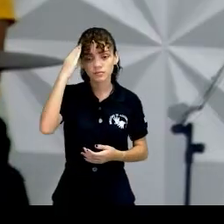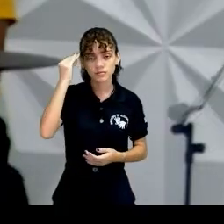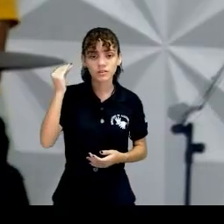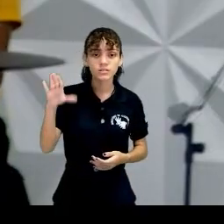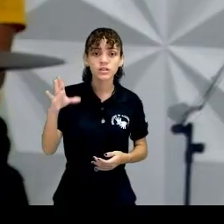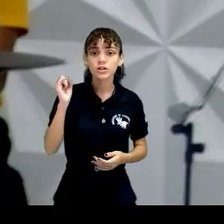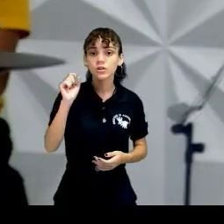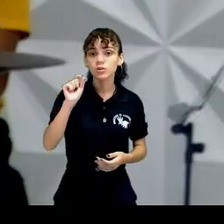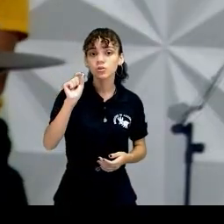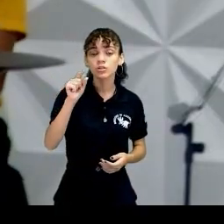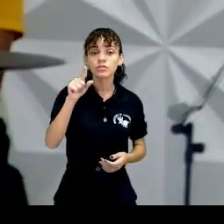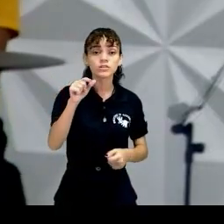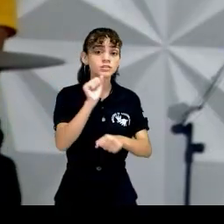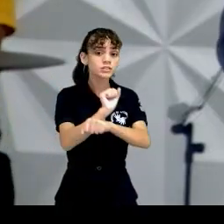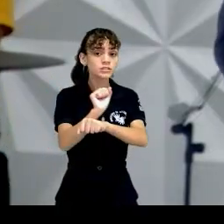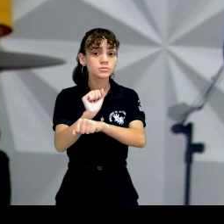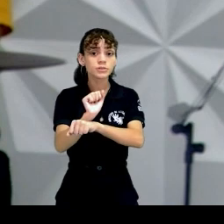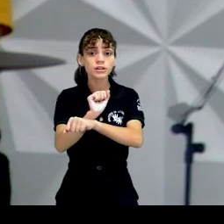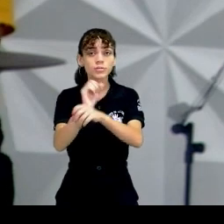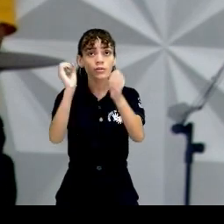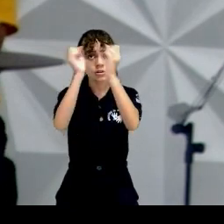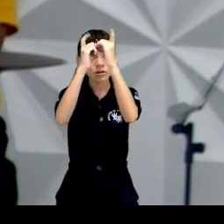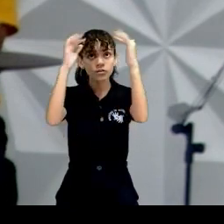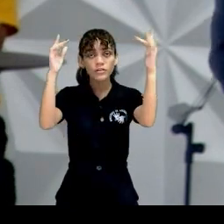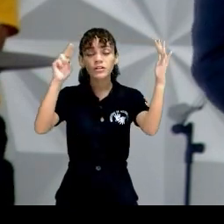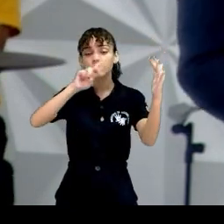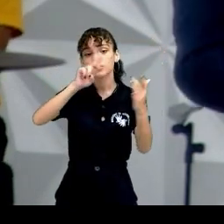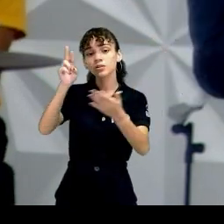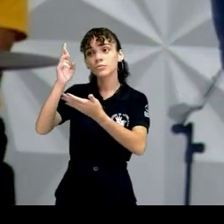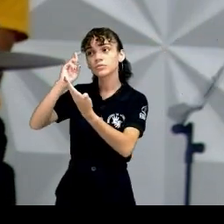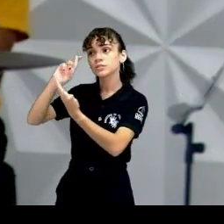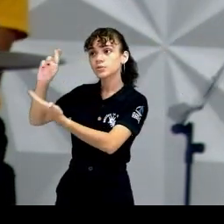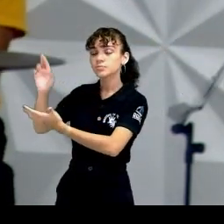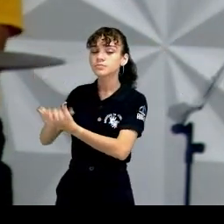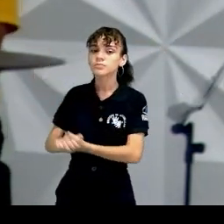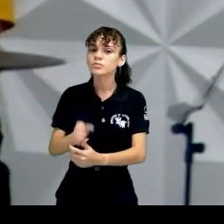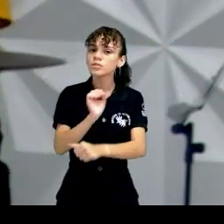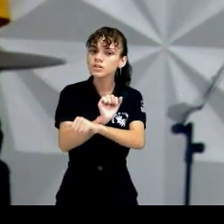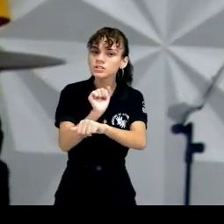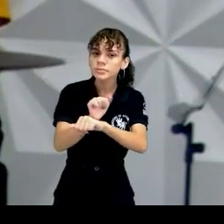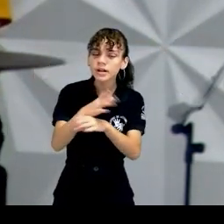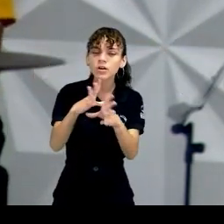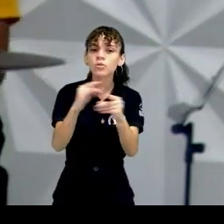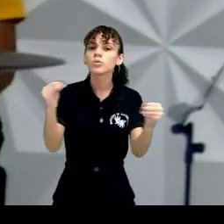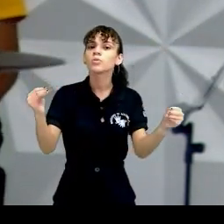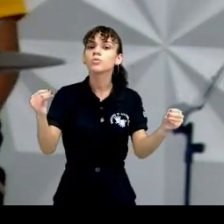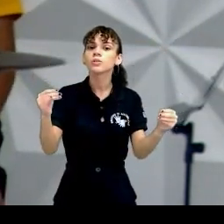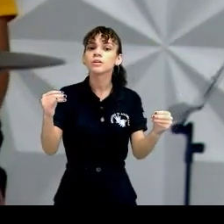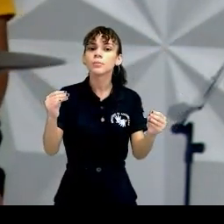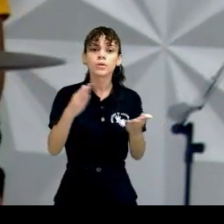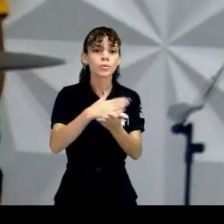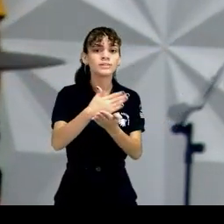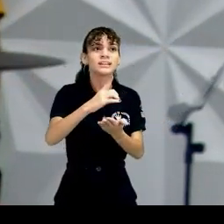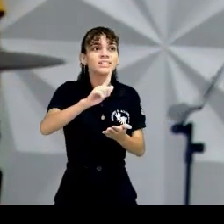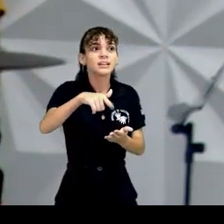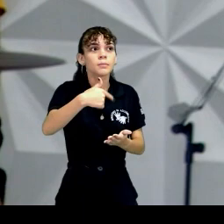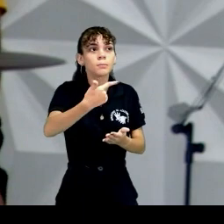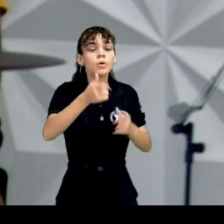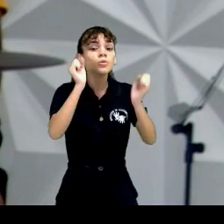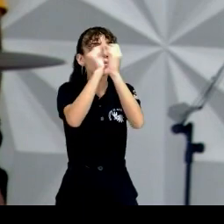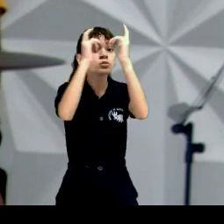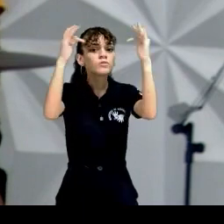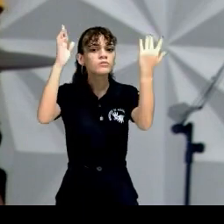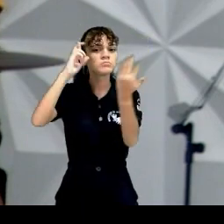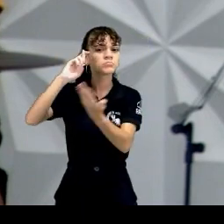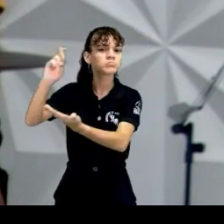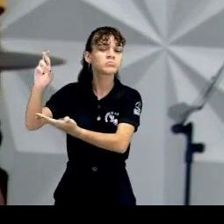cura? Para começar a glorificar a Deus? Esperando a restauração do seu casamento? Não que isso não seja possível,